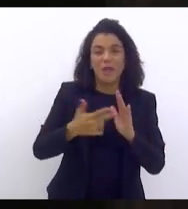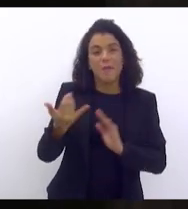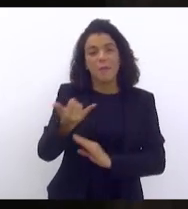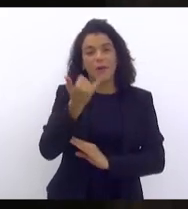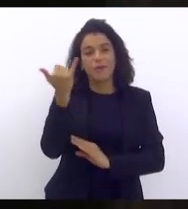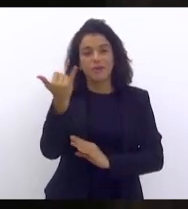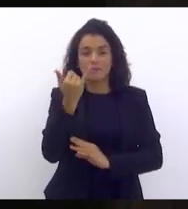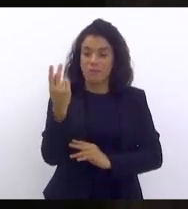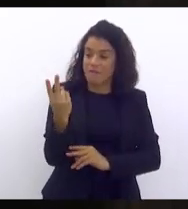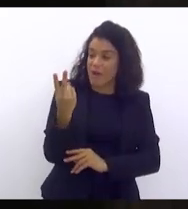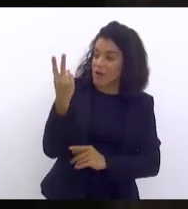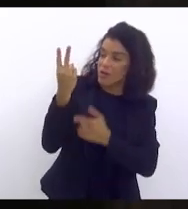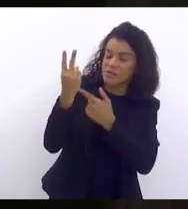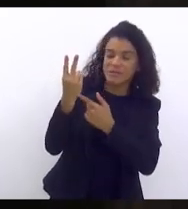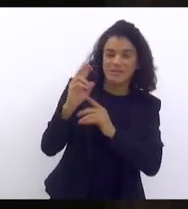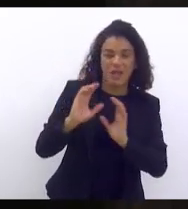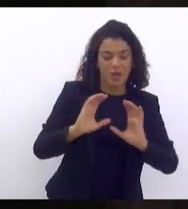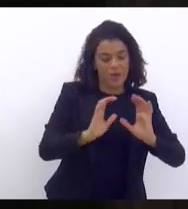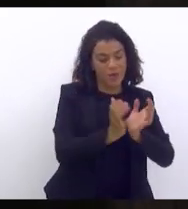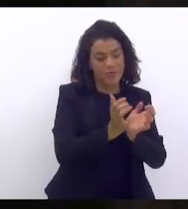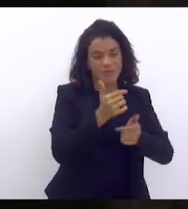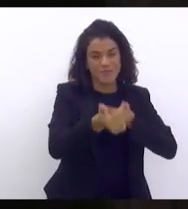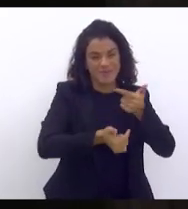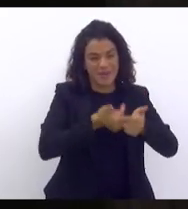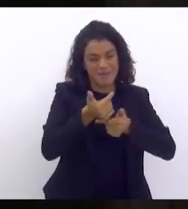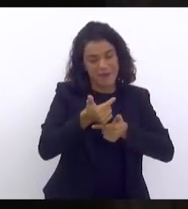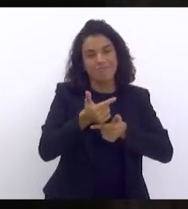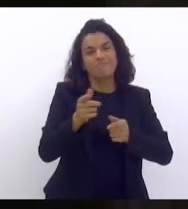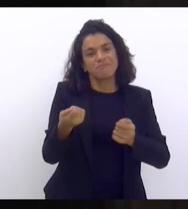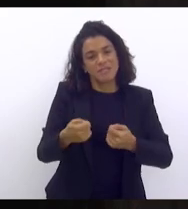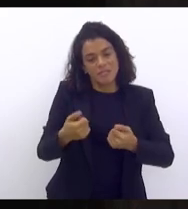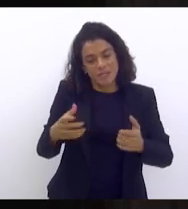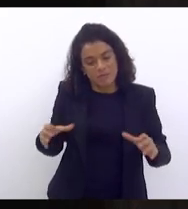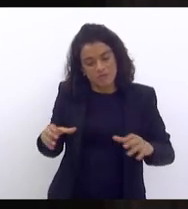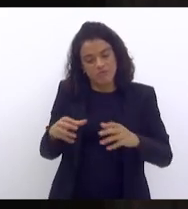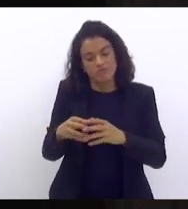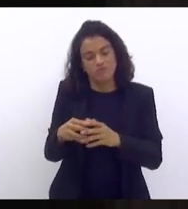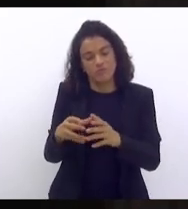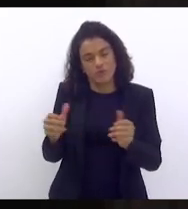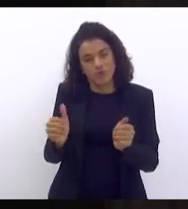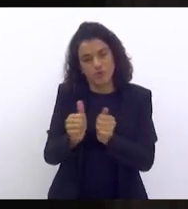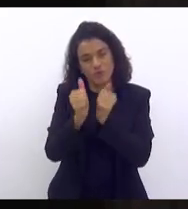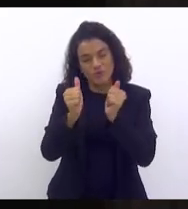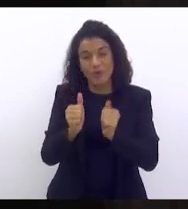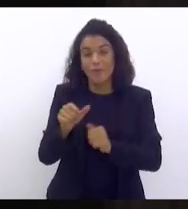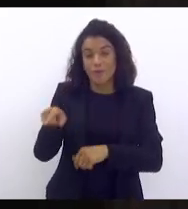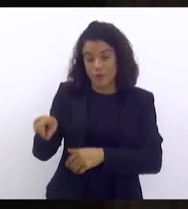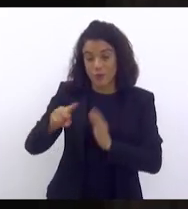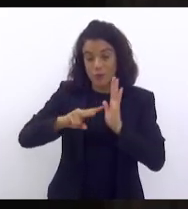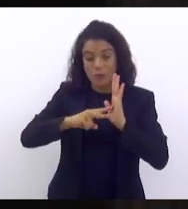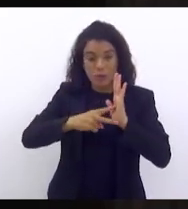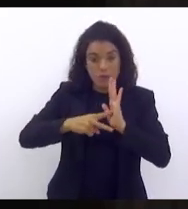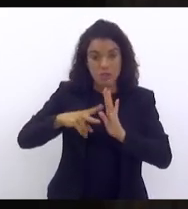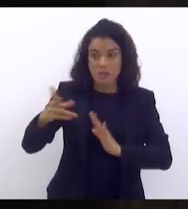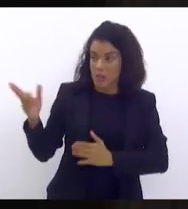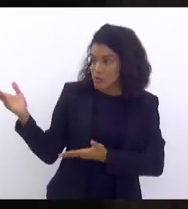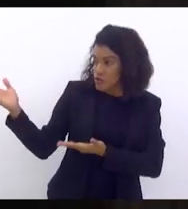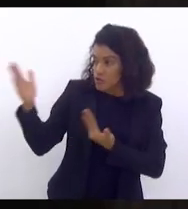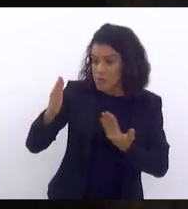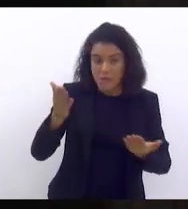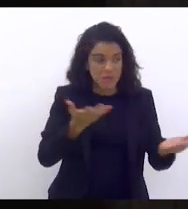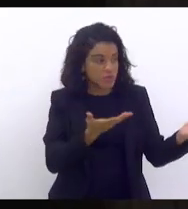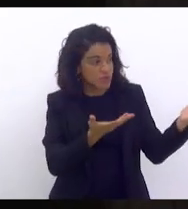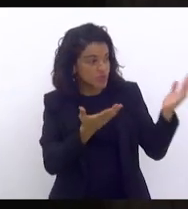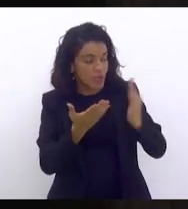aconteça, para valorizar nossas categorias, nós temos que estar na luta, nós temos que estar juntos. Né? O sindicato está aí, chamando para briga, chamando para luta,